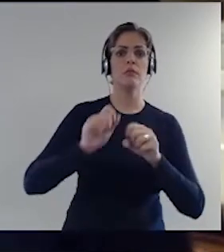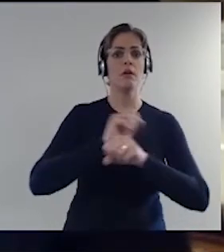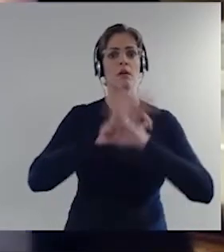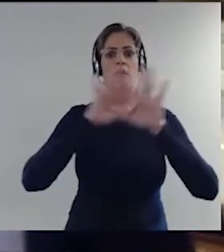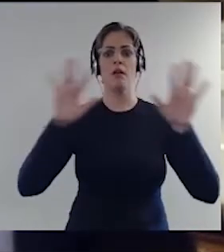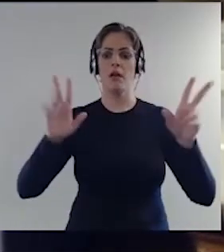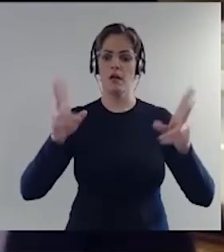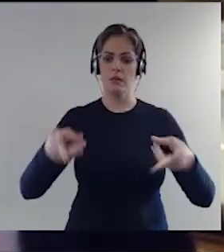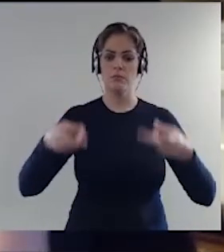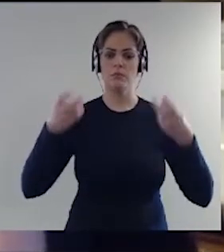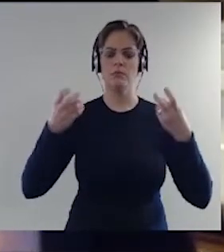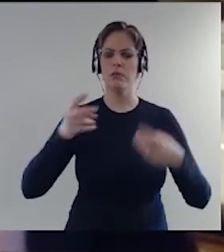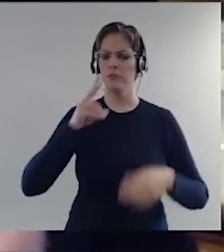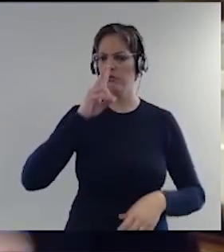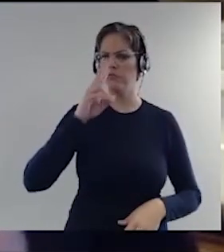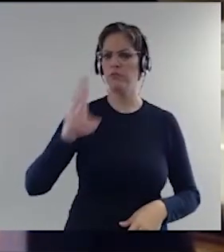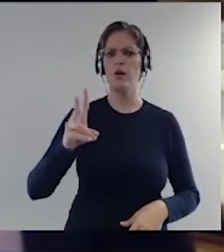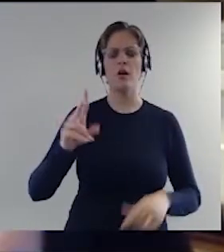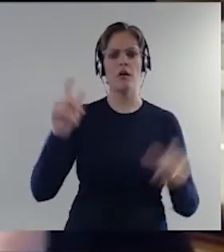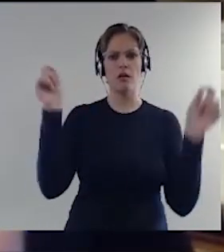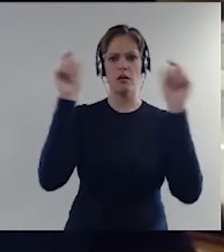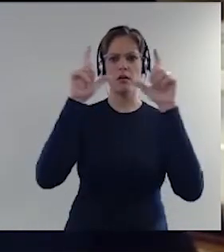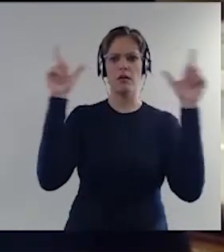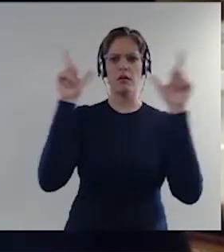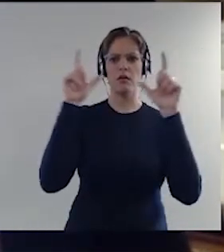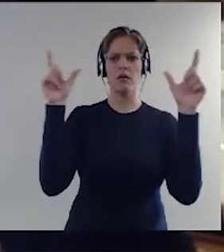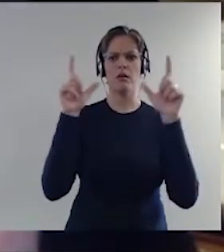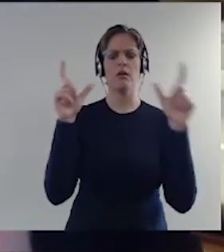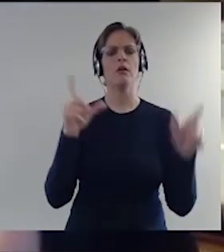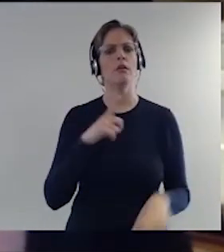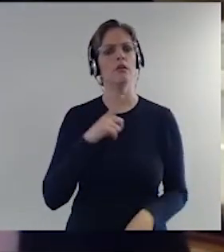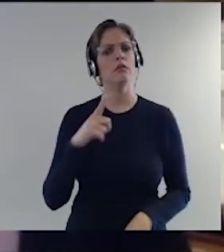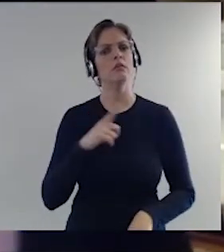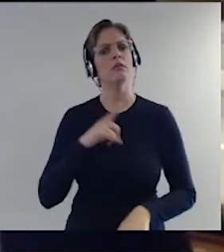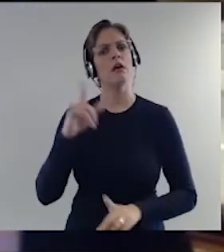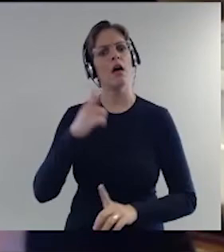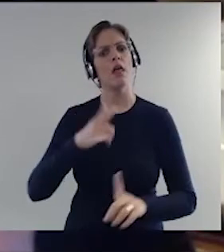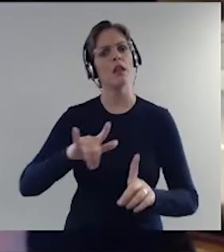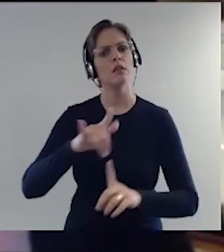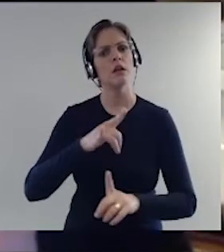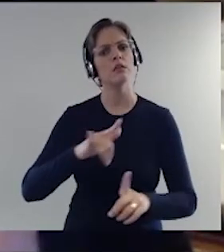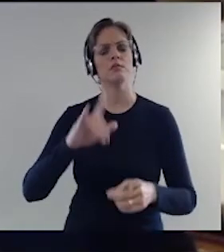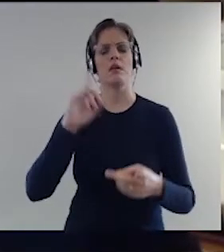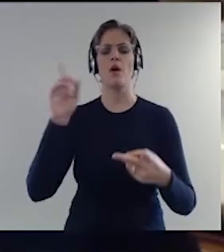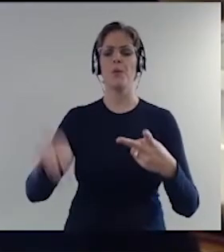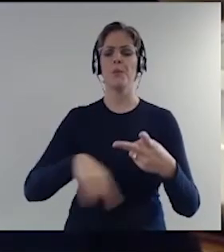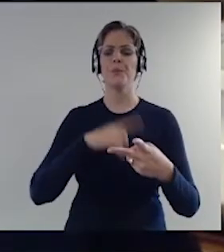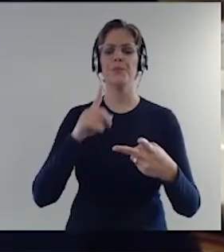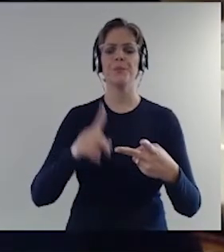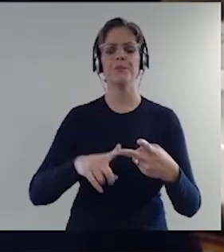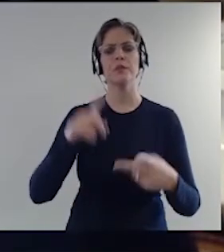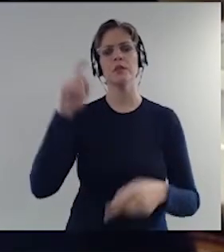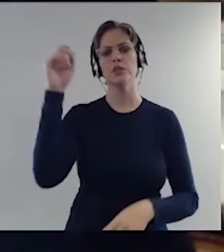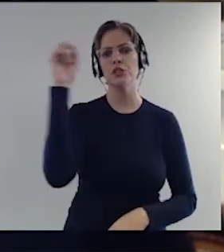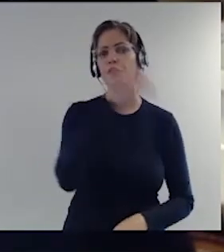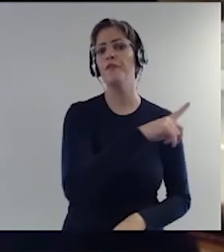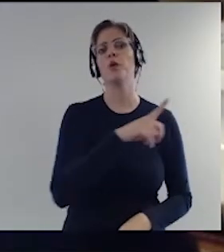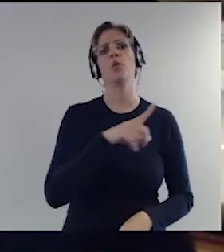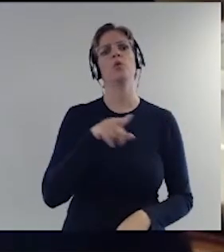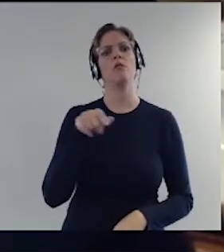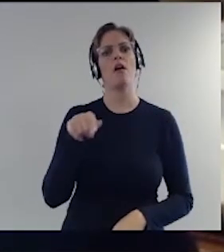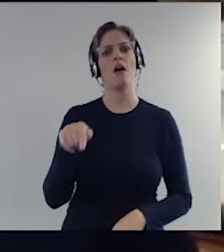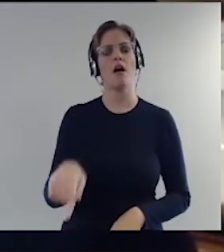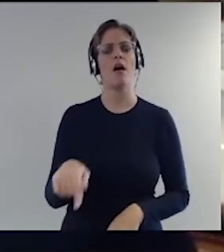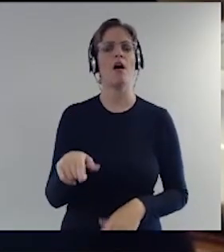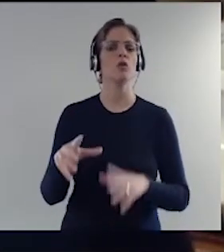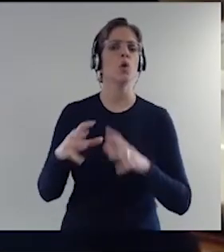muito mais acentuadas de ocorrência, tanto de alienação parental, quanto de dificultação